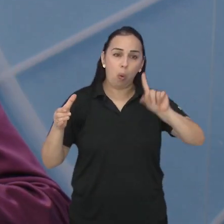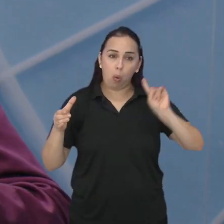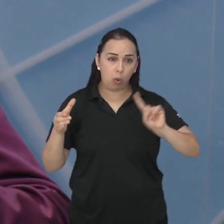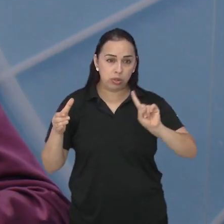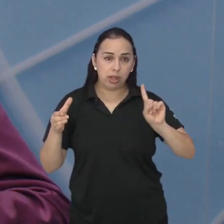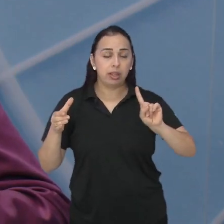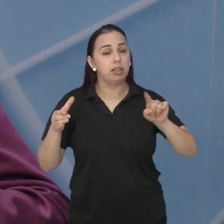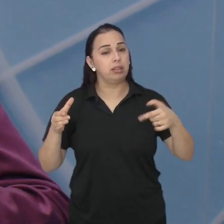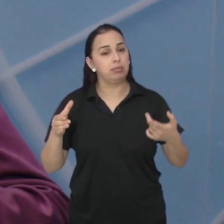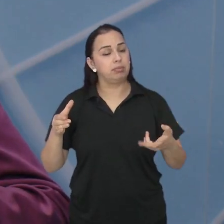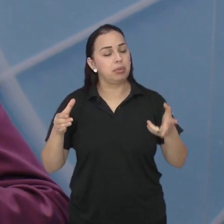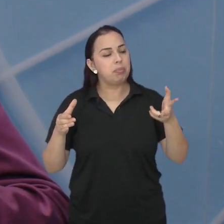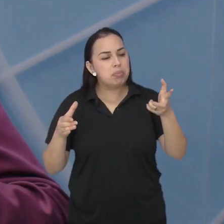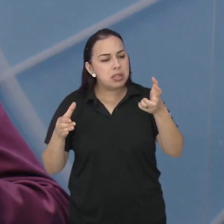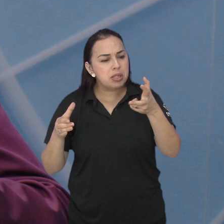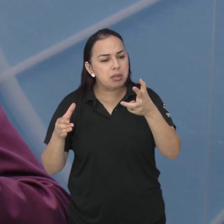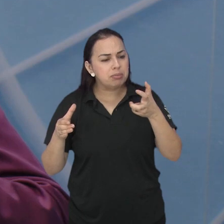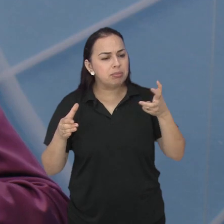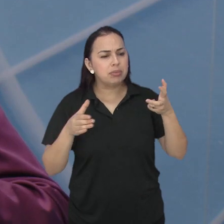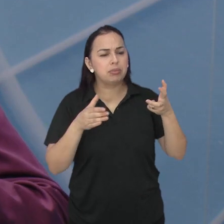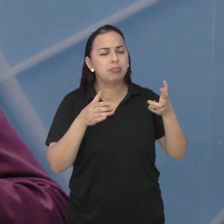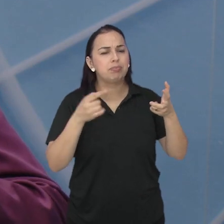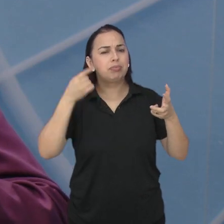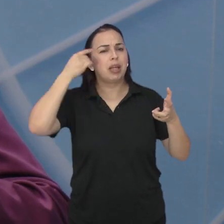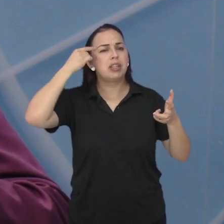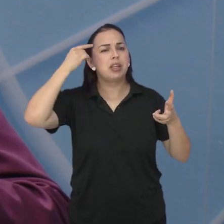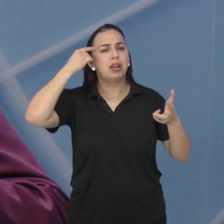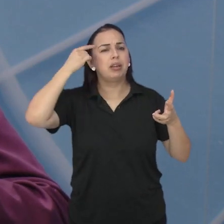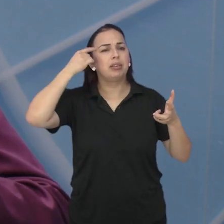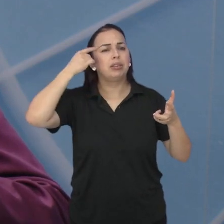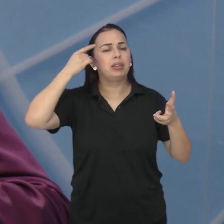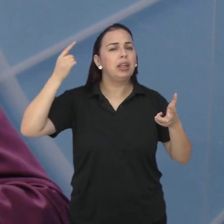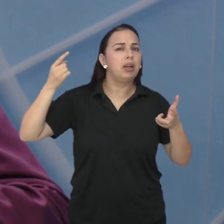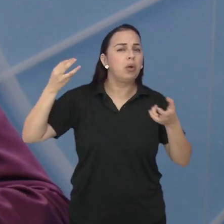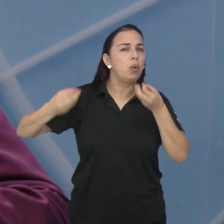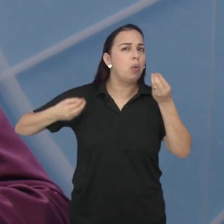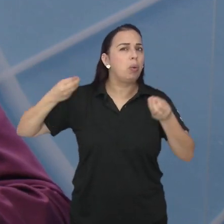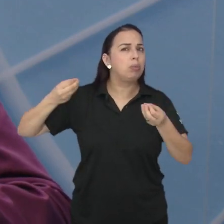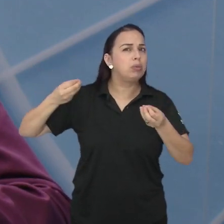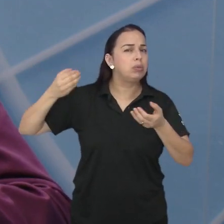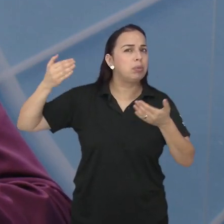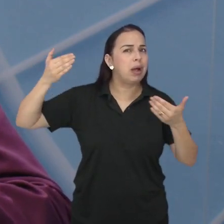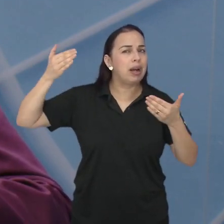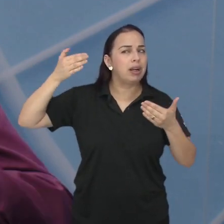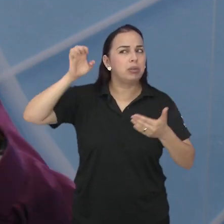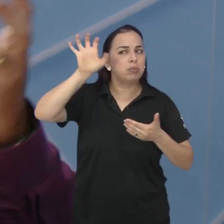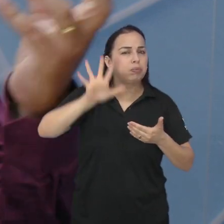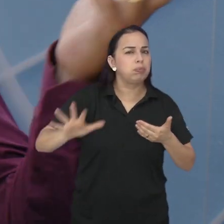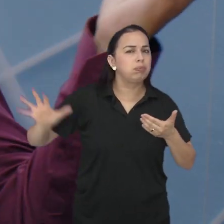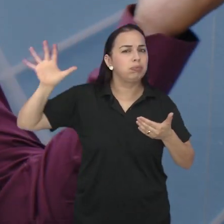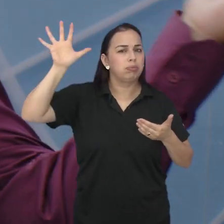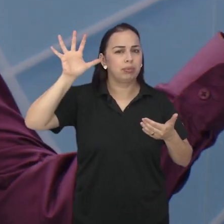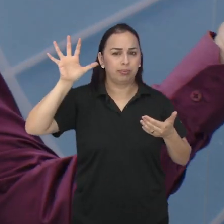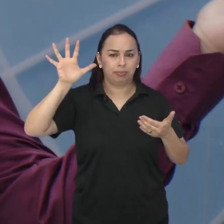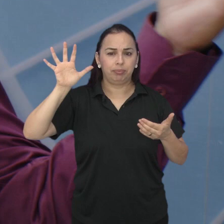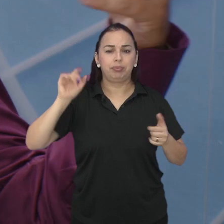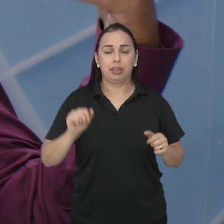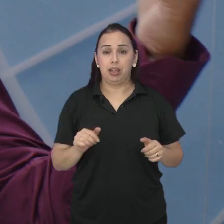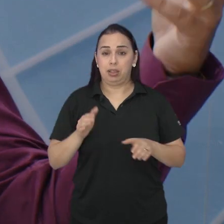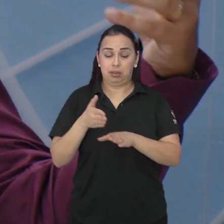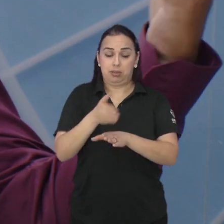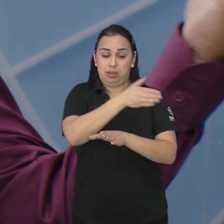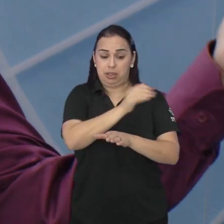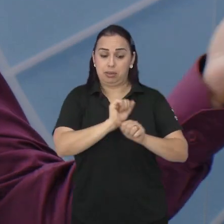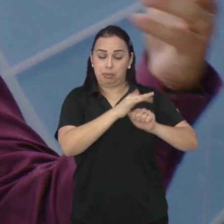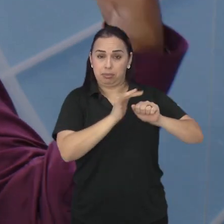E quando a gente começa a ver isso, a gente tem que fazer uma projeção também, até nível nacional, porque como a gente acabou de estar